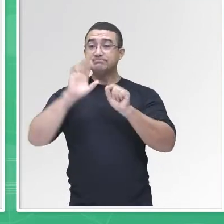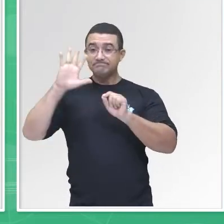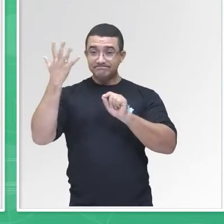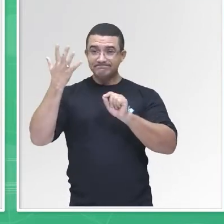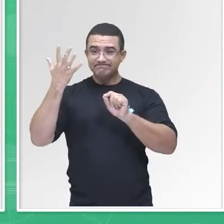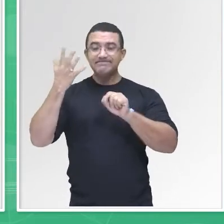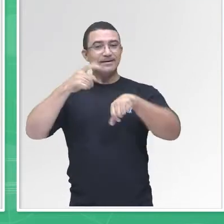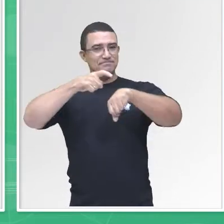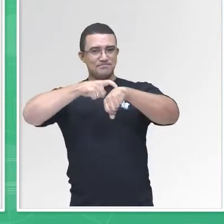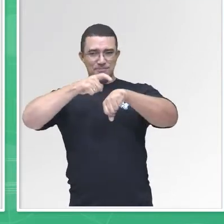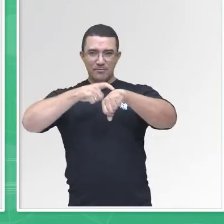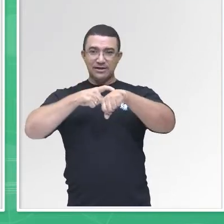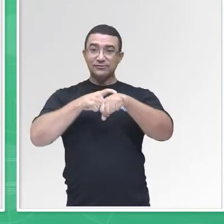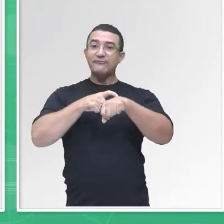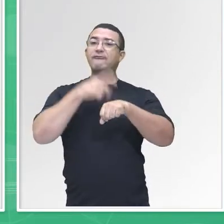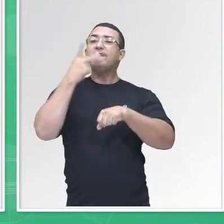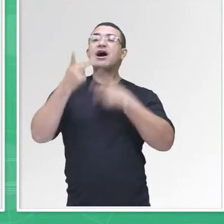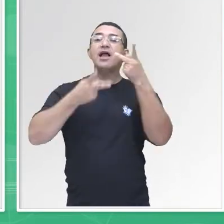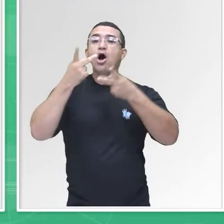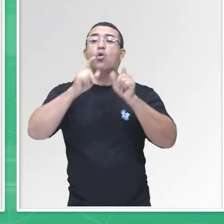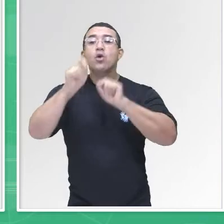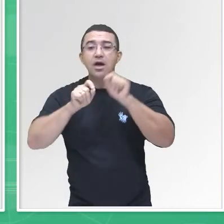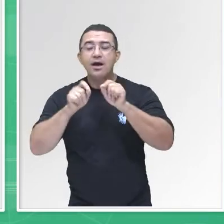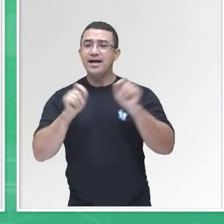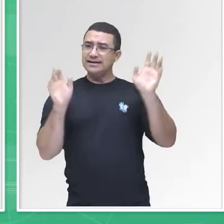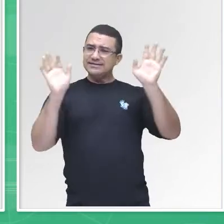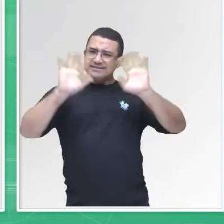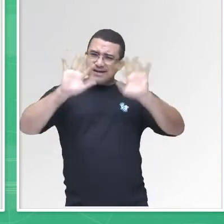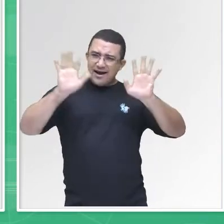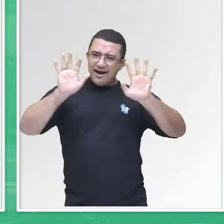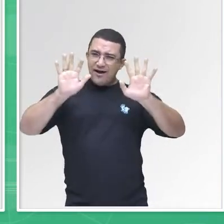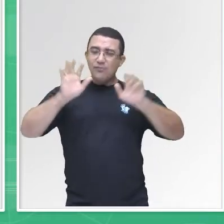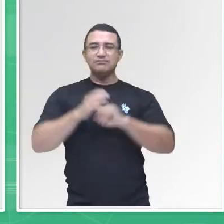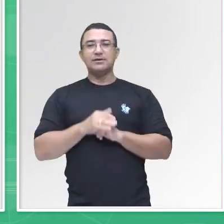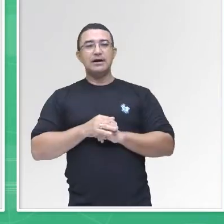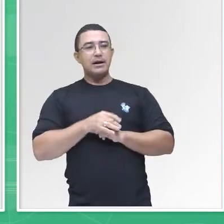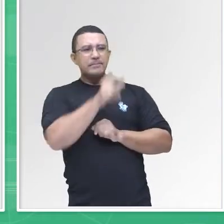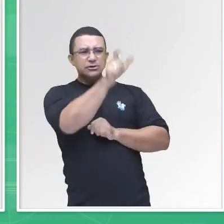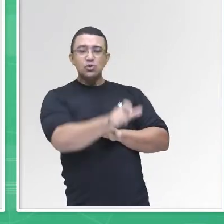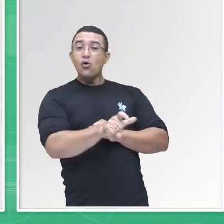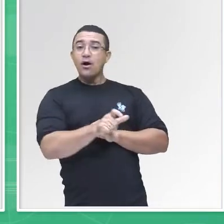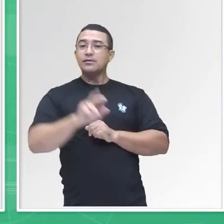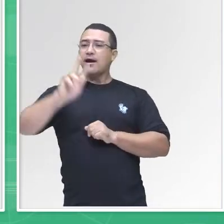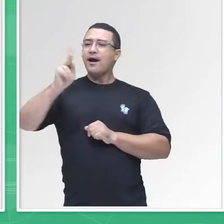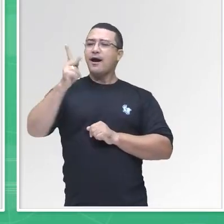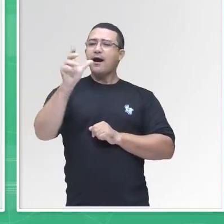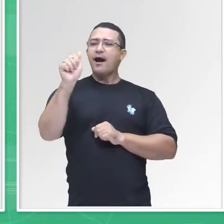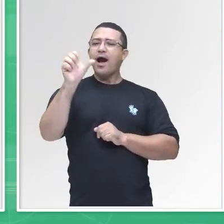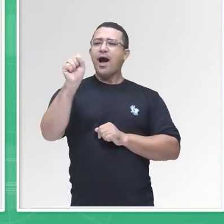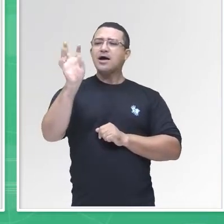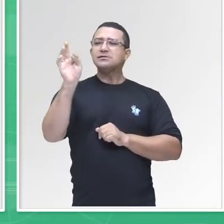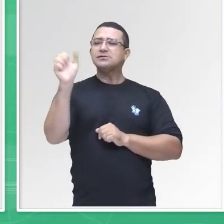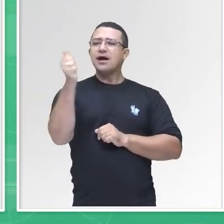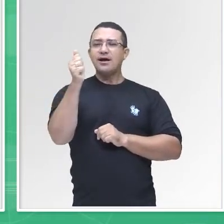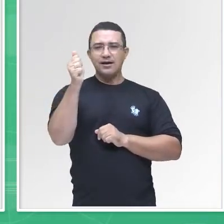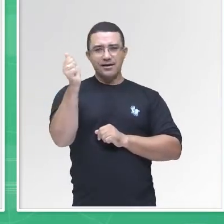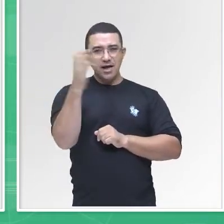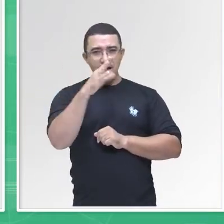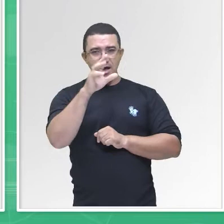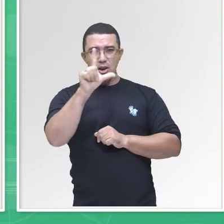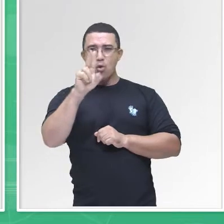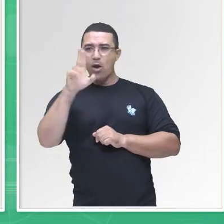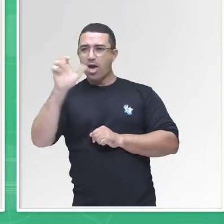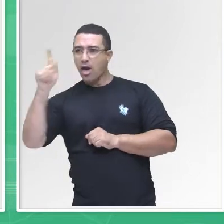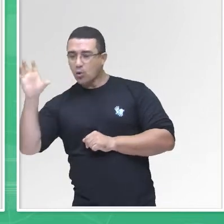O momento da despedida. E aí você vai dizer para a pessoa: hasta luego, né, uma colega sua, um colega seu, de sala de aula,